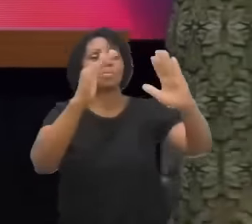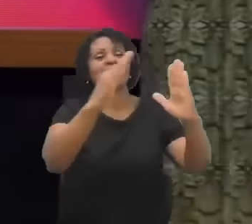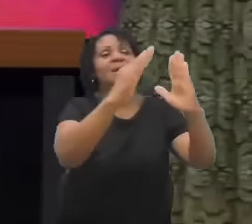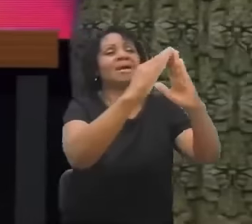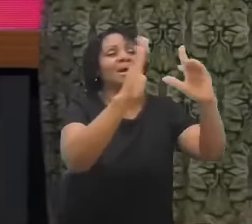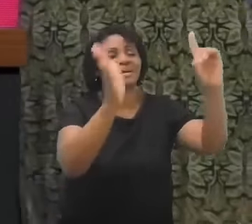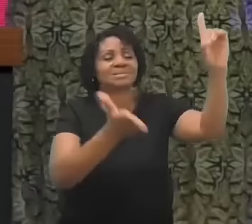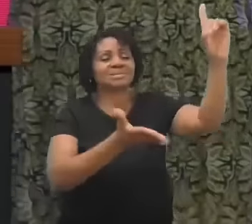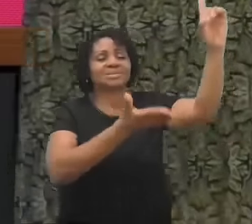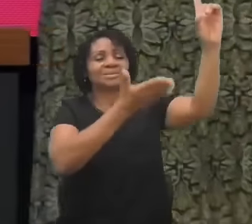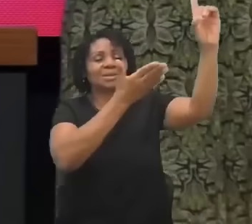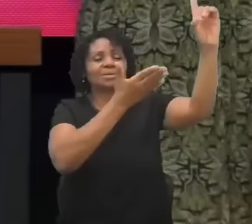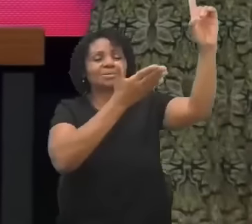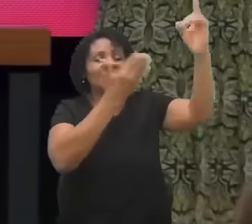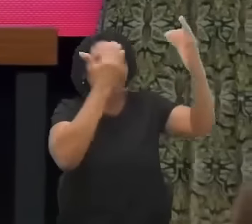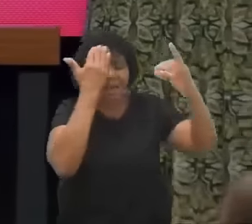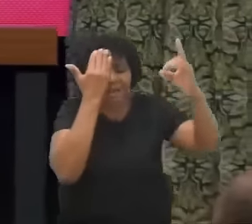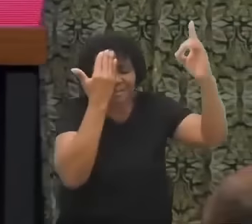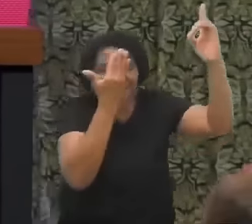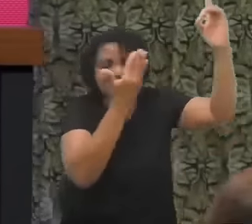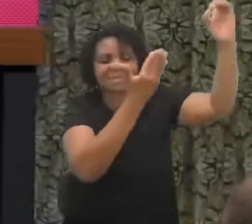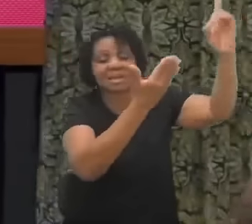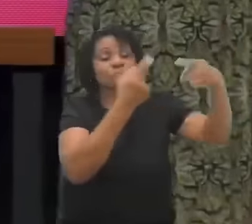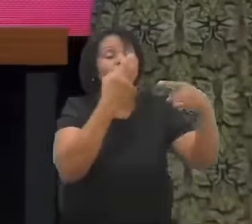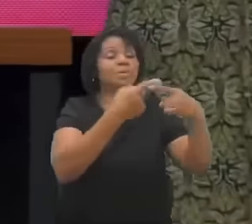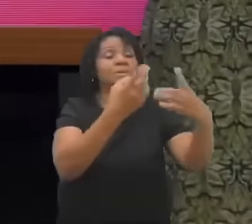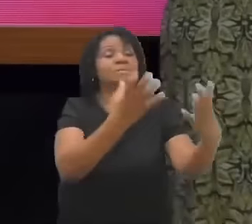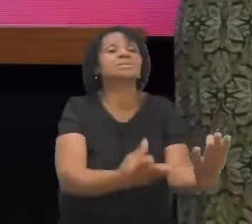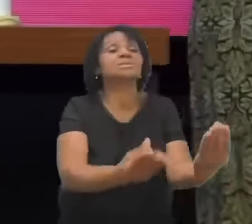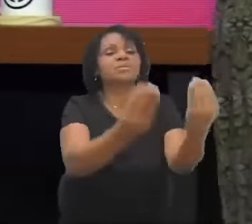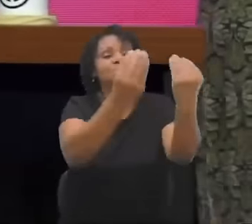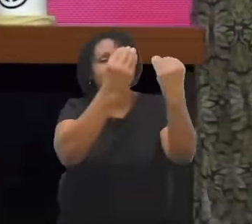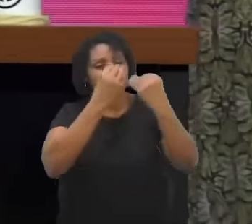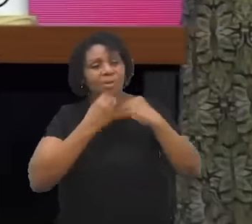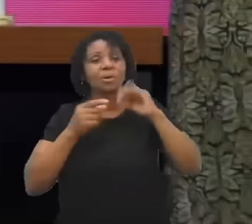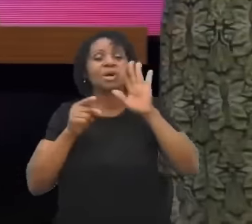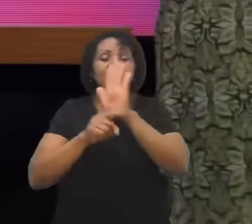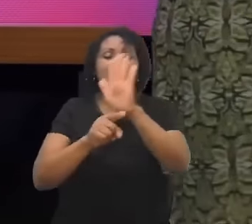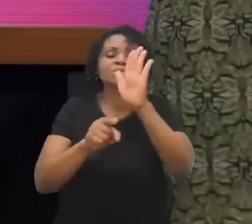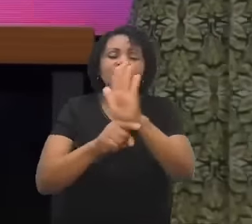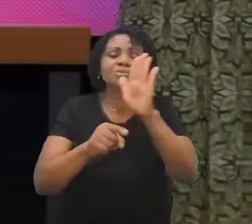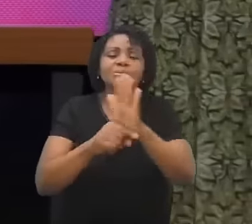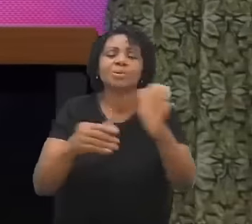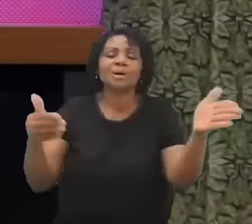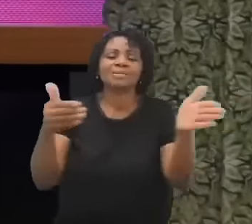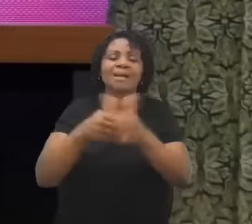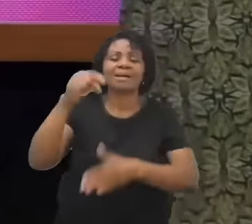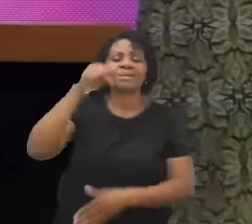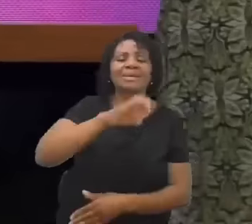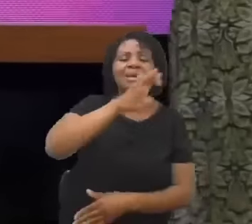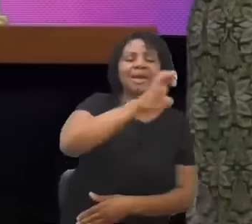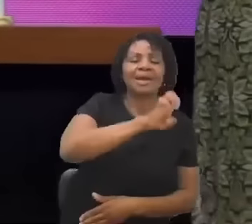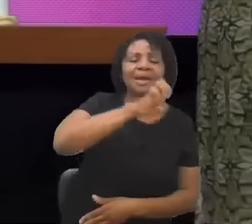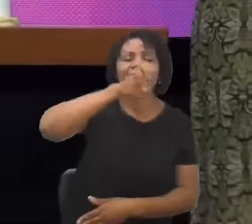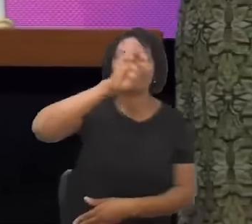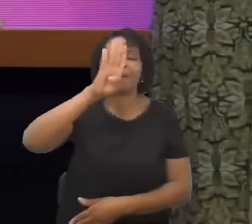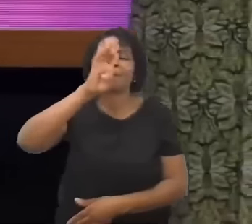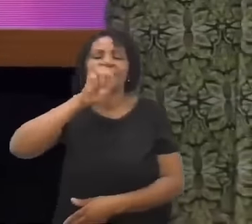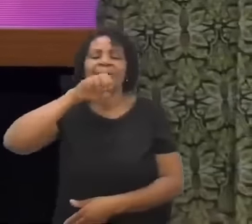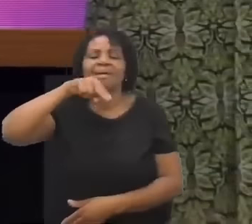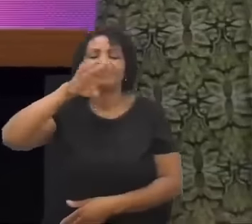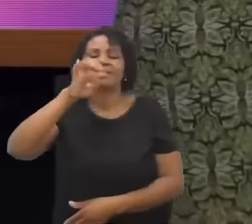casa. Devemos a ti, Senhor, porque foi o Senhor que nos ajudou até aqui. Ebenezer, o Senhor nos